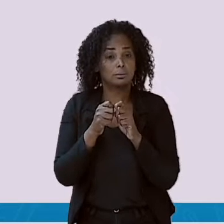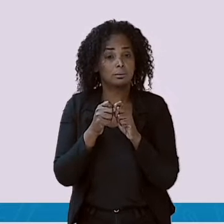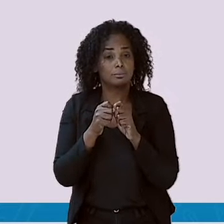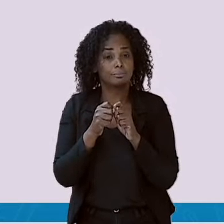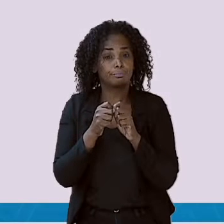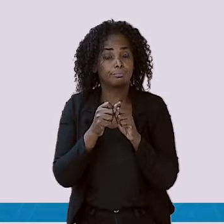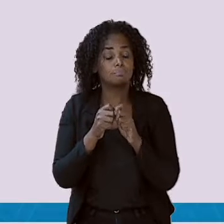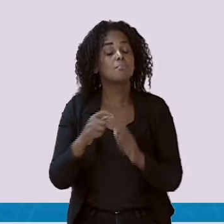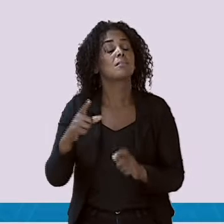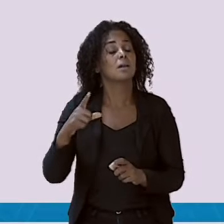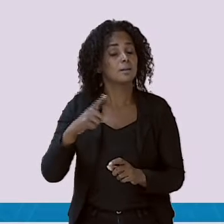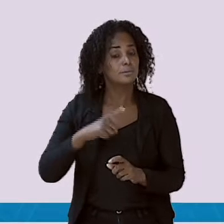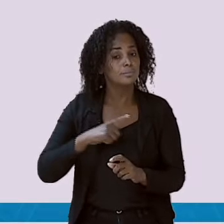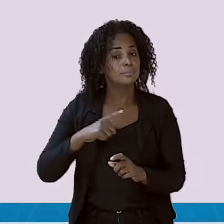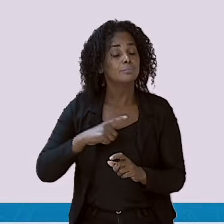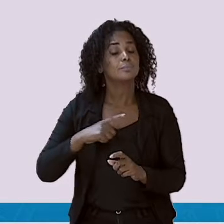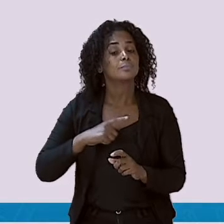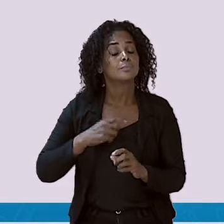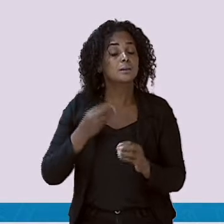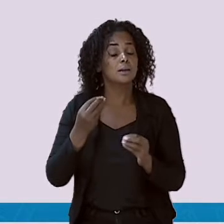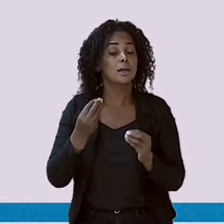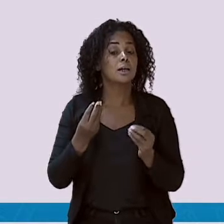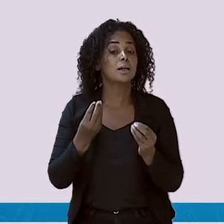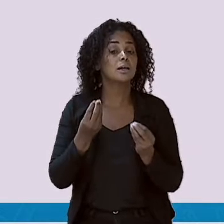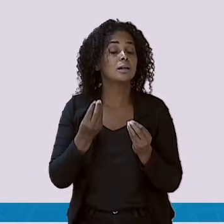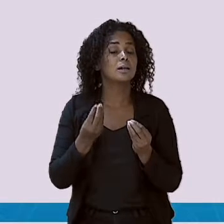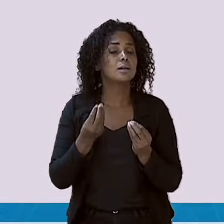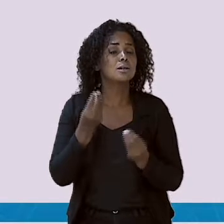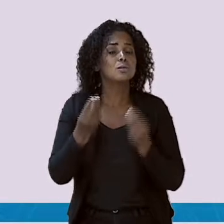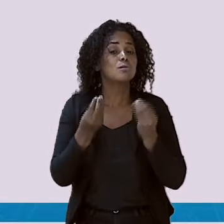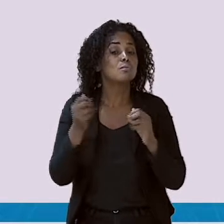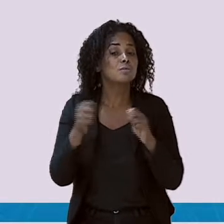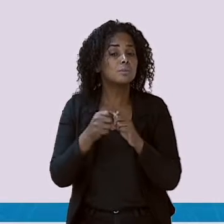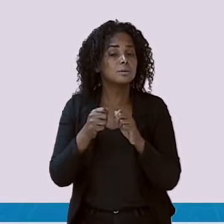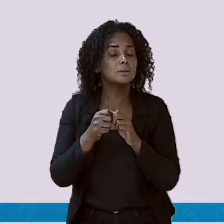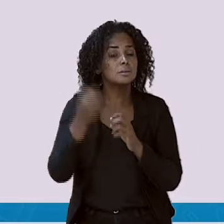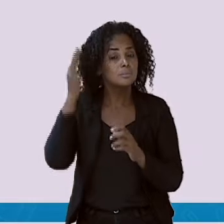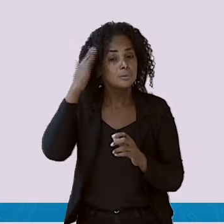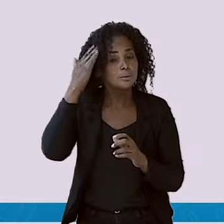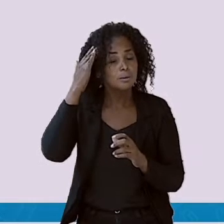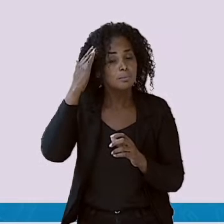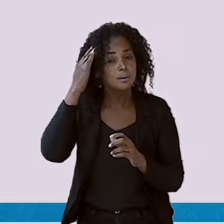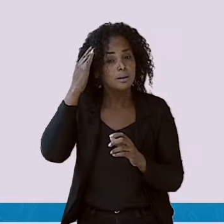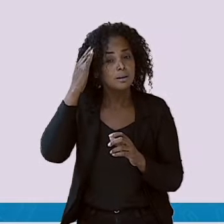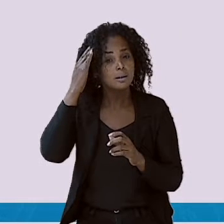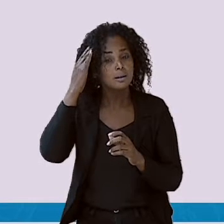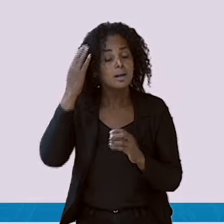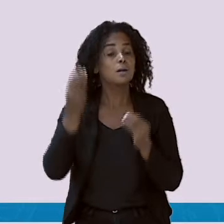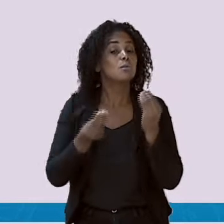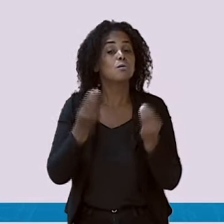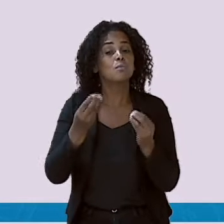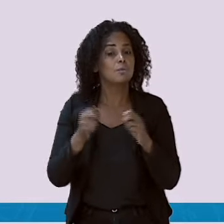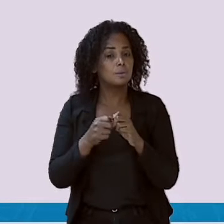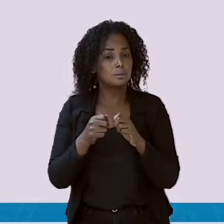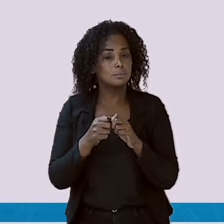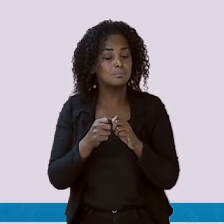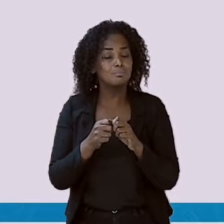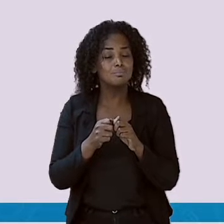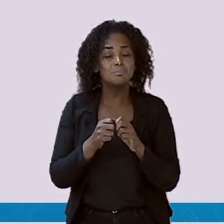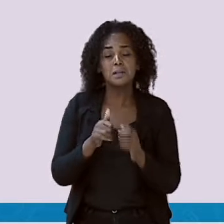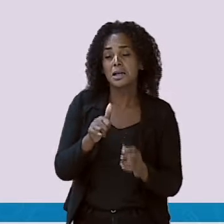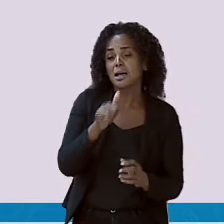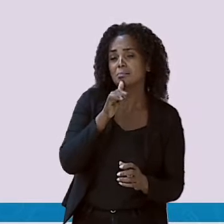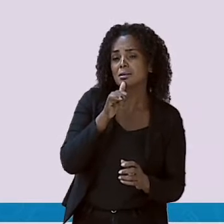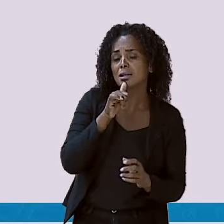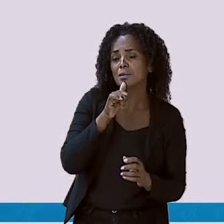Existe uma regrinha aqui, para a gente fazer esse arredondamento. Então, a regra é: se o algarismo